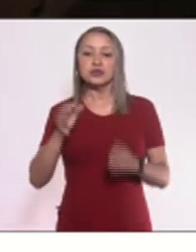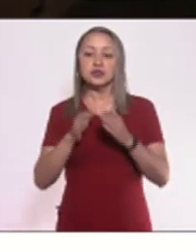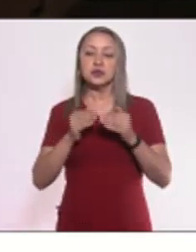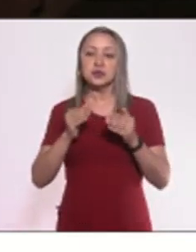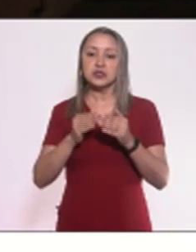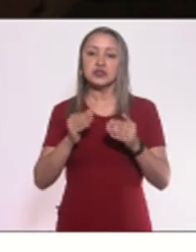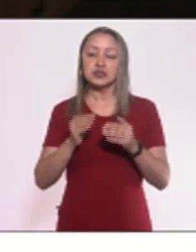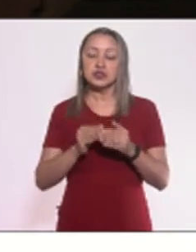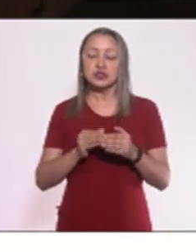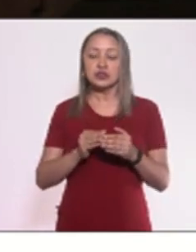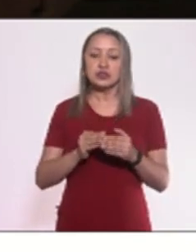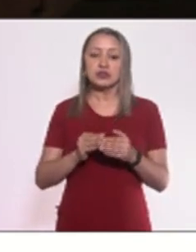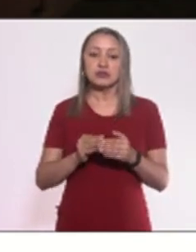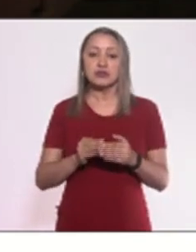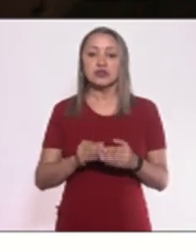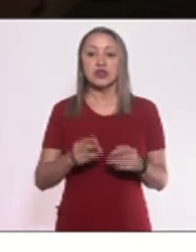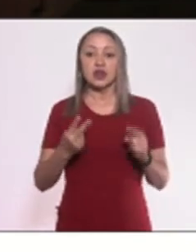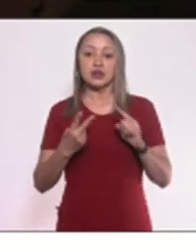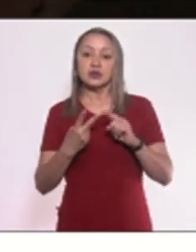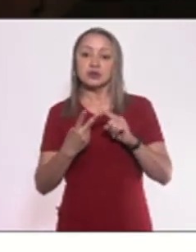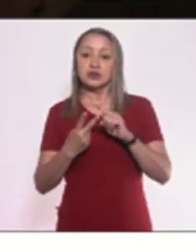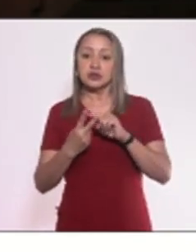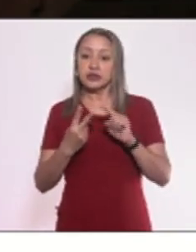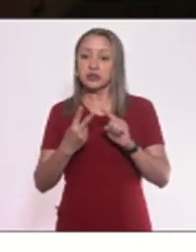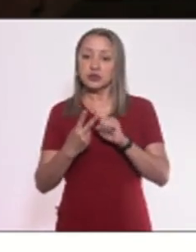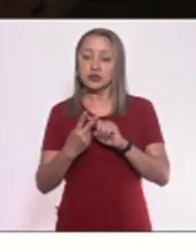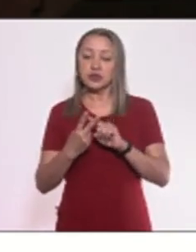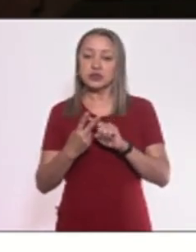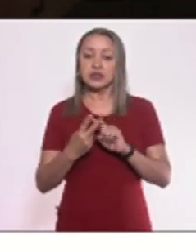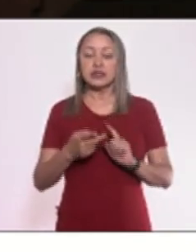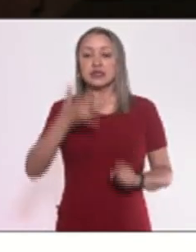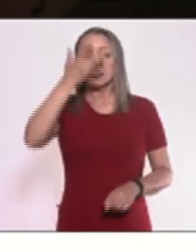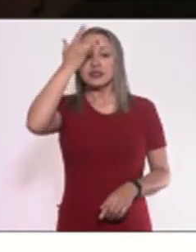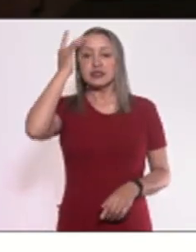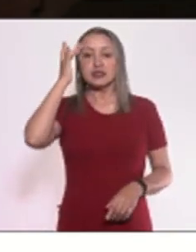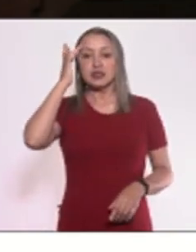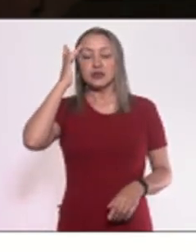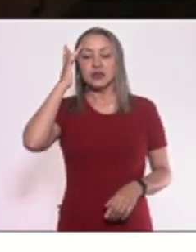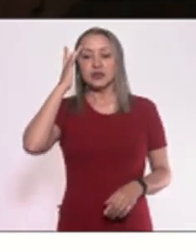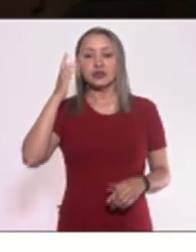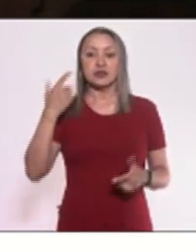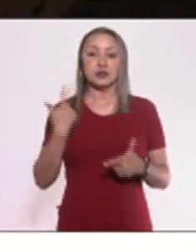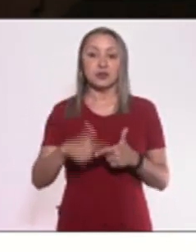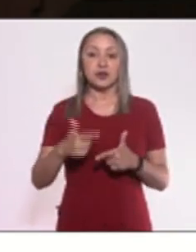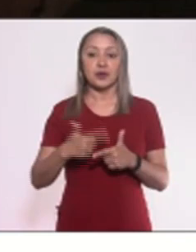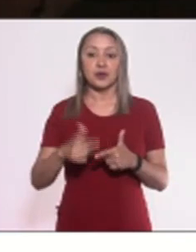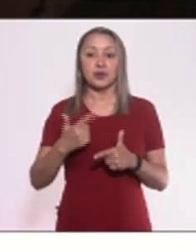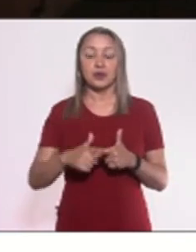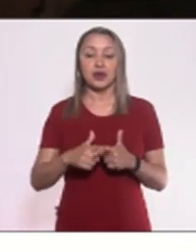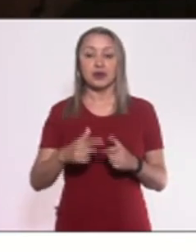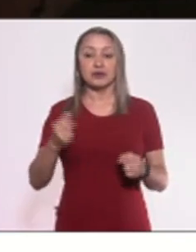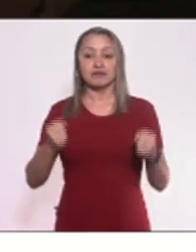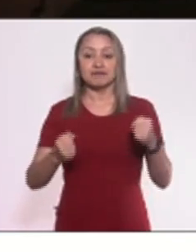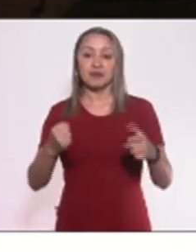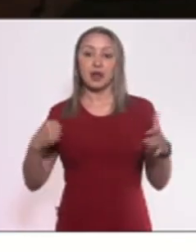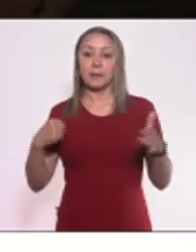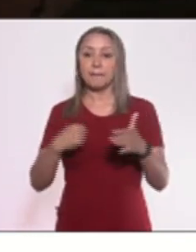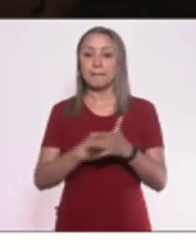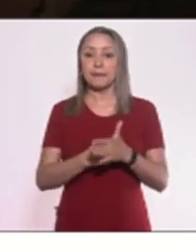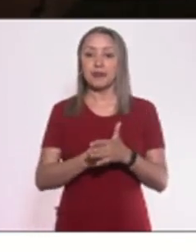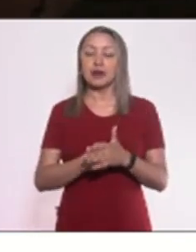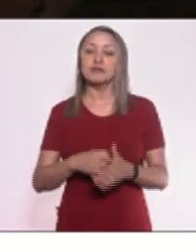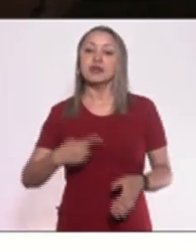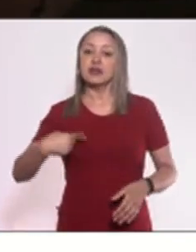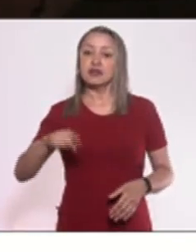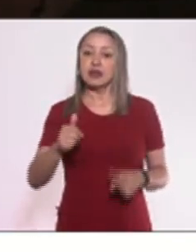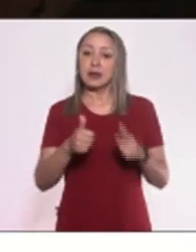Se o cidadão é multado pela infração do Código de Trânsito, ele recorre na primeira